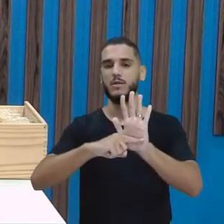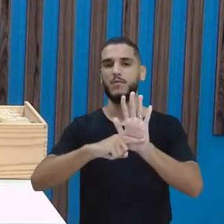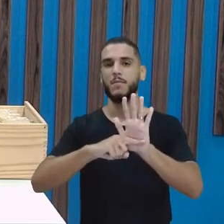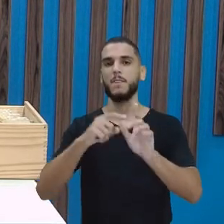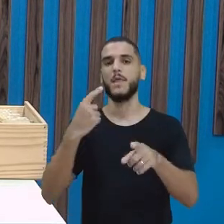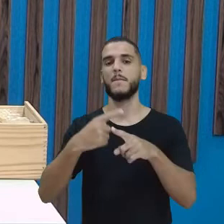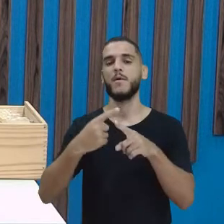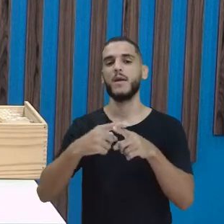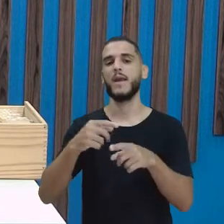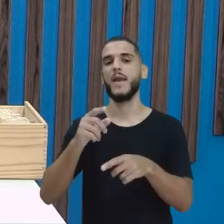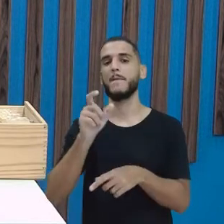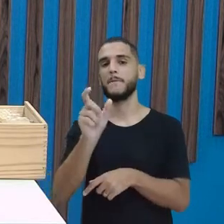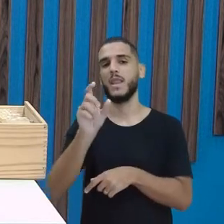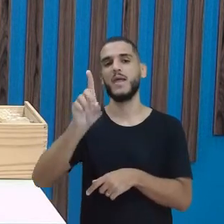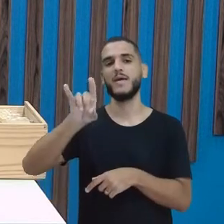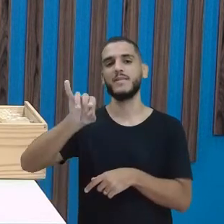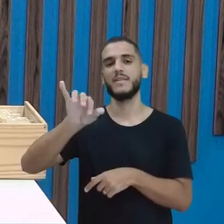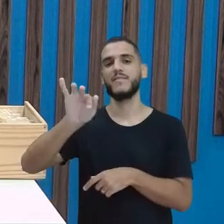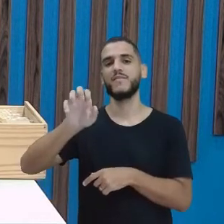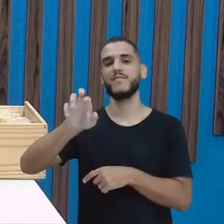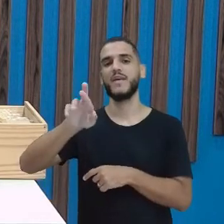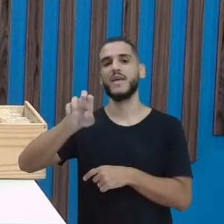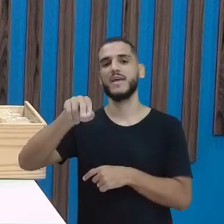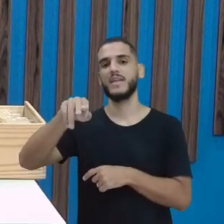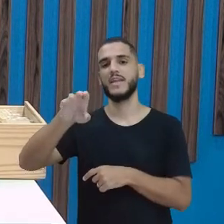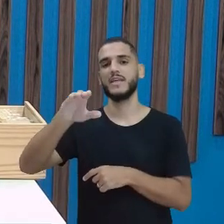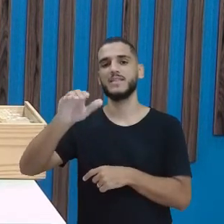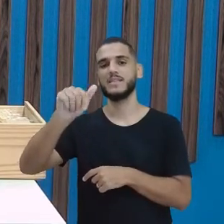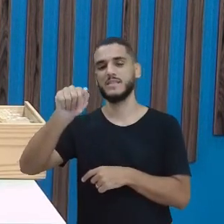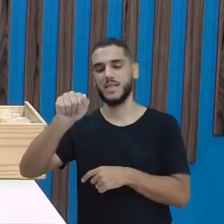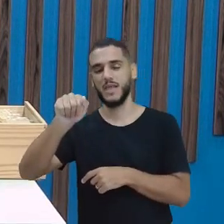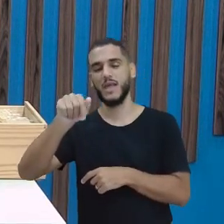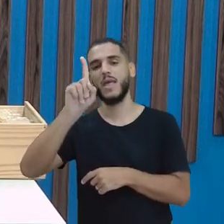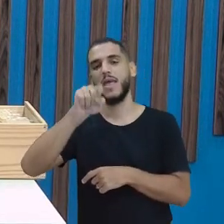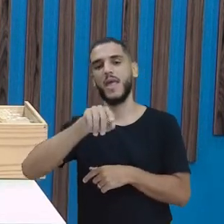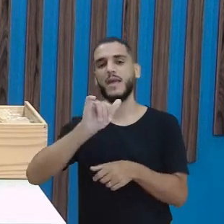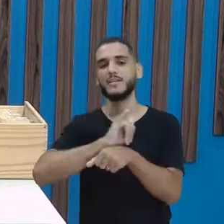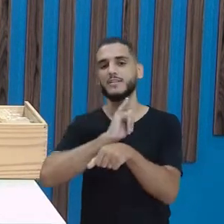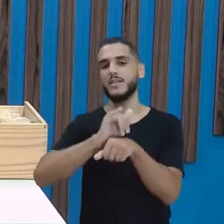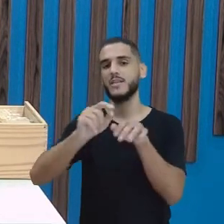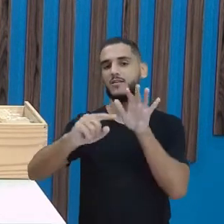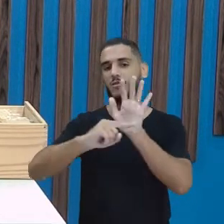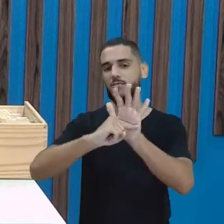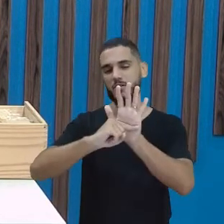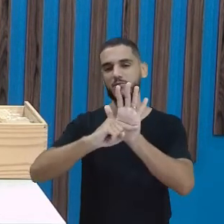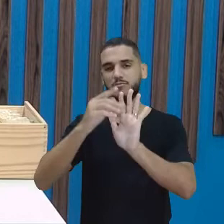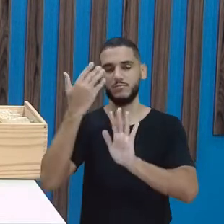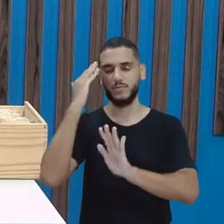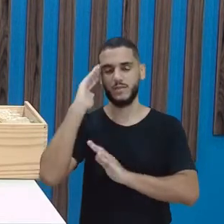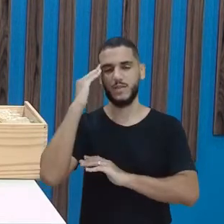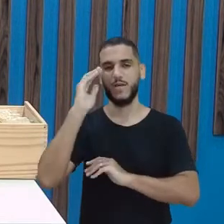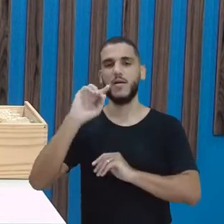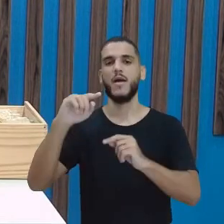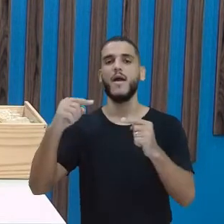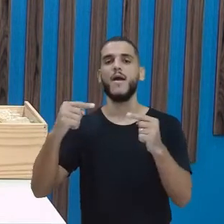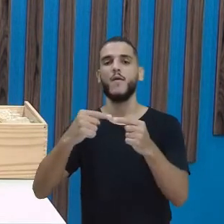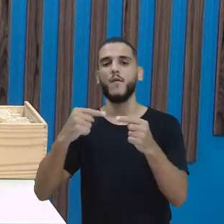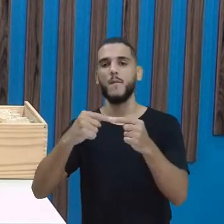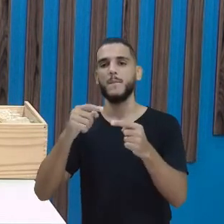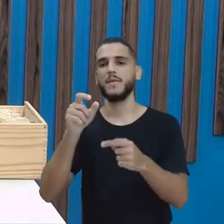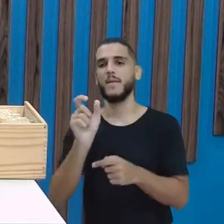para o outro, tá certo? Do 32 para o 62, ok? Olha